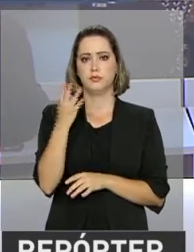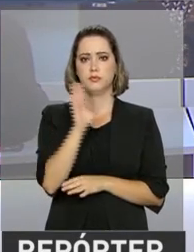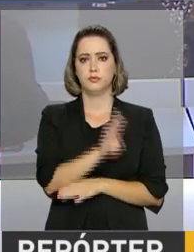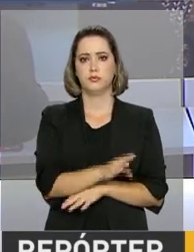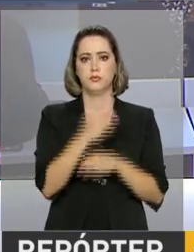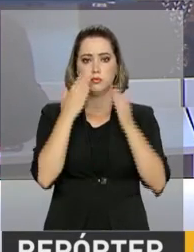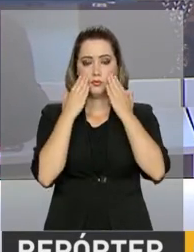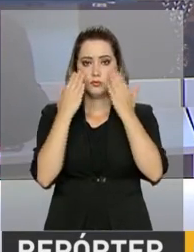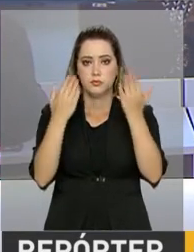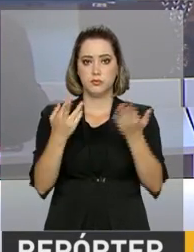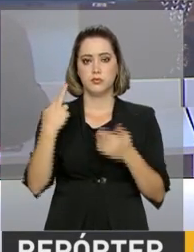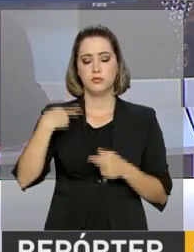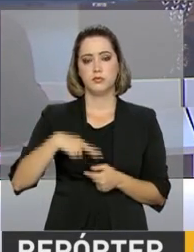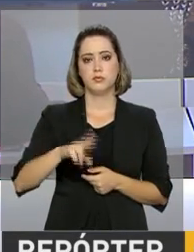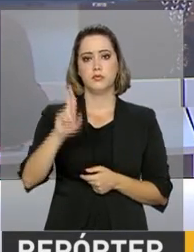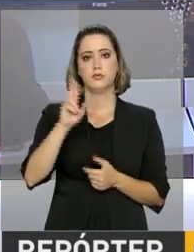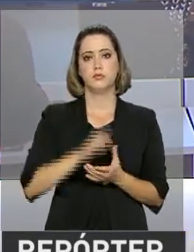na próxima edição do repórter nbr